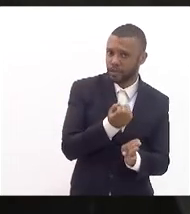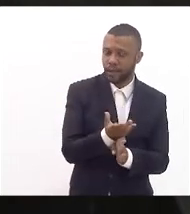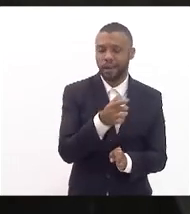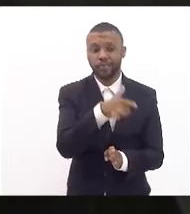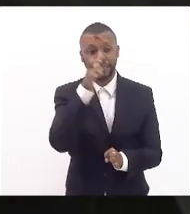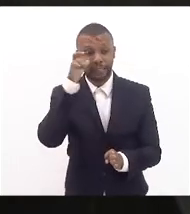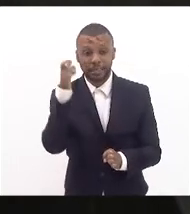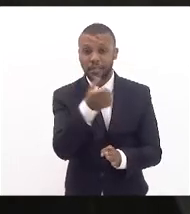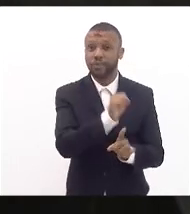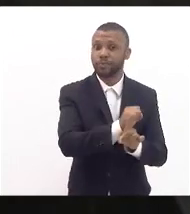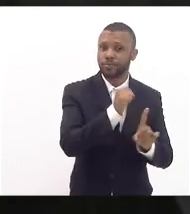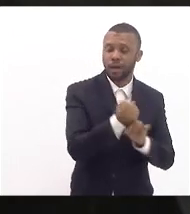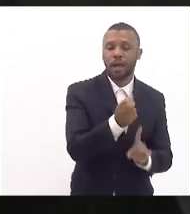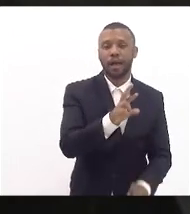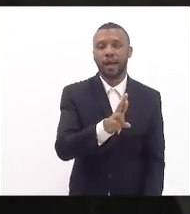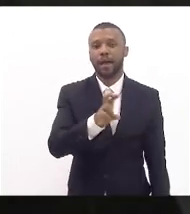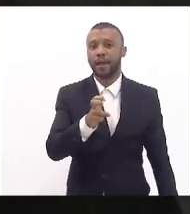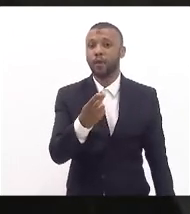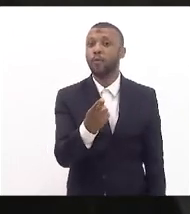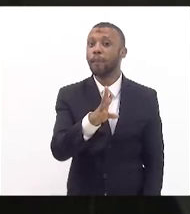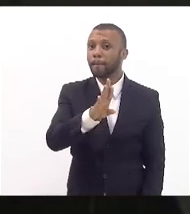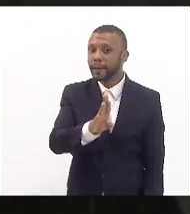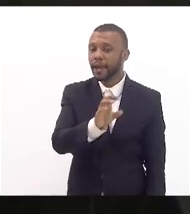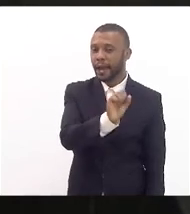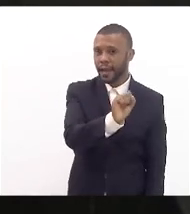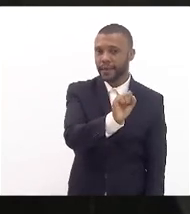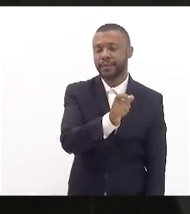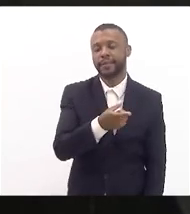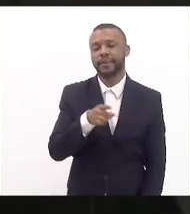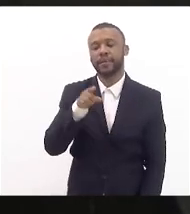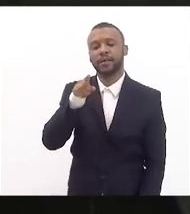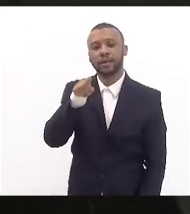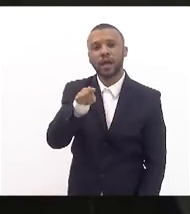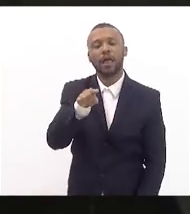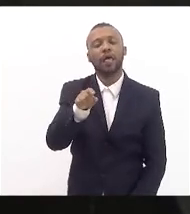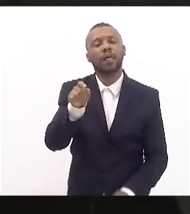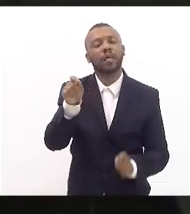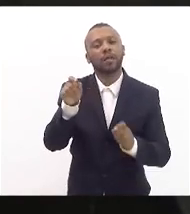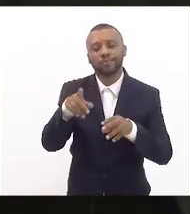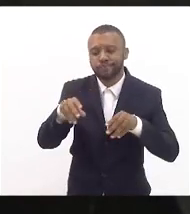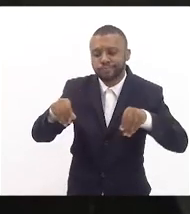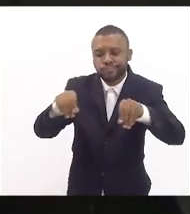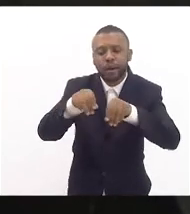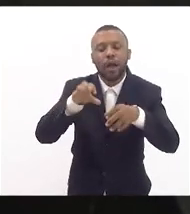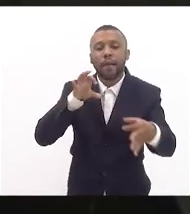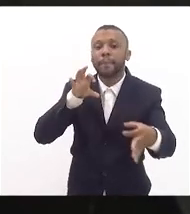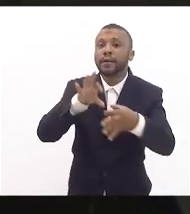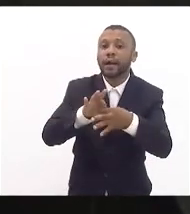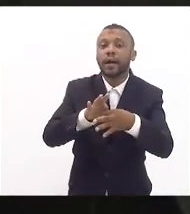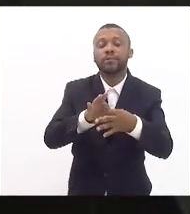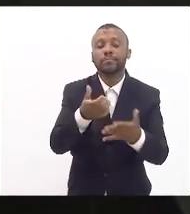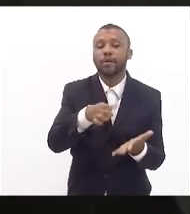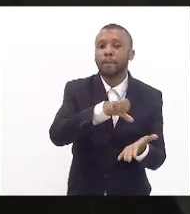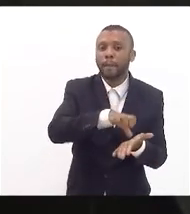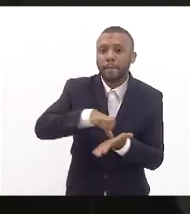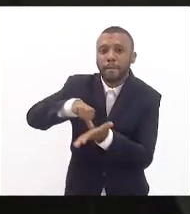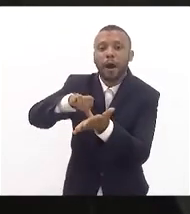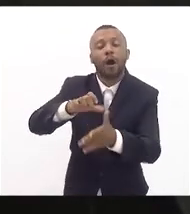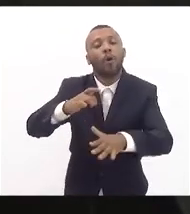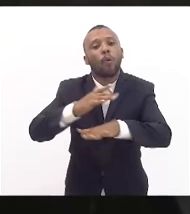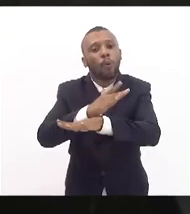social, REURB-S, regularização fundiária aplicável aos núcleos urbanos informais